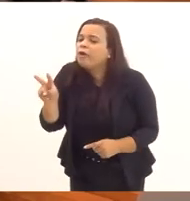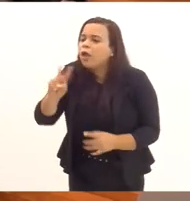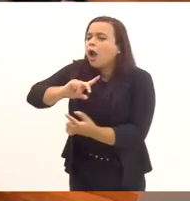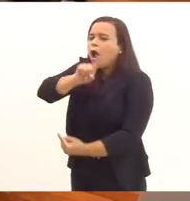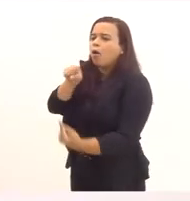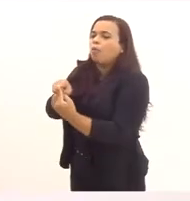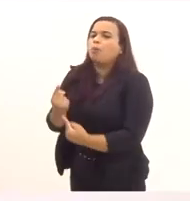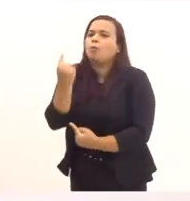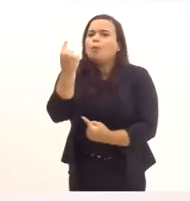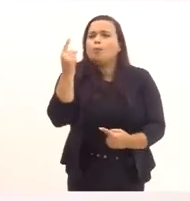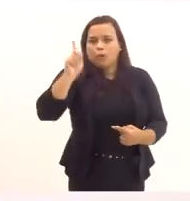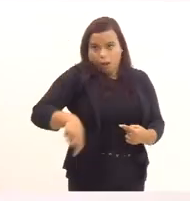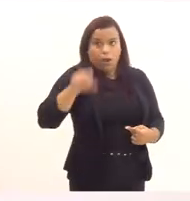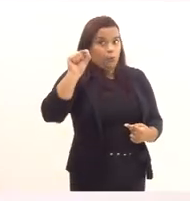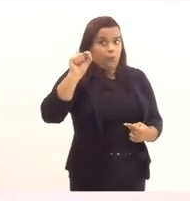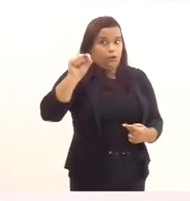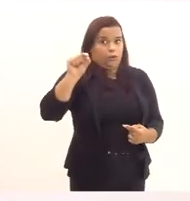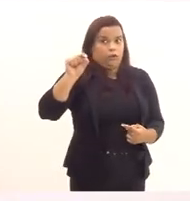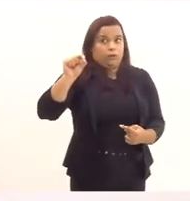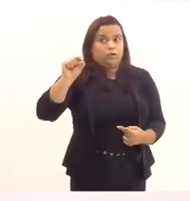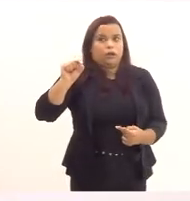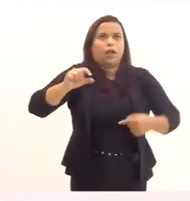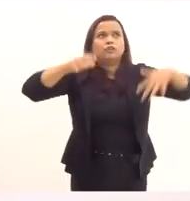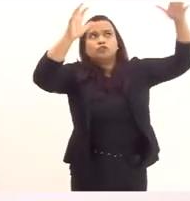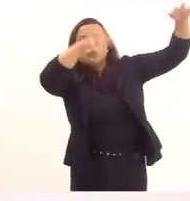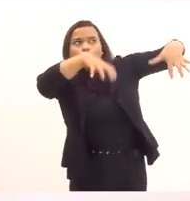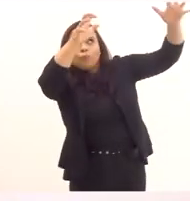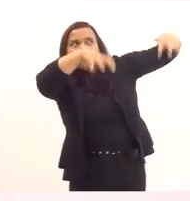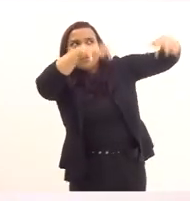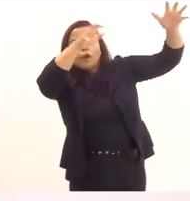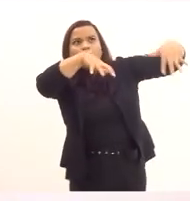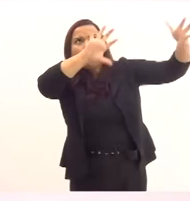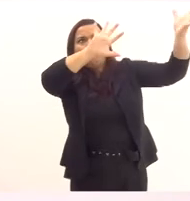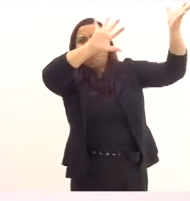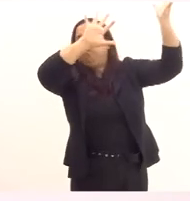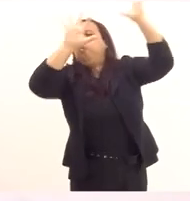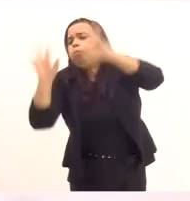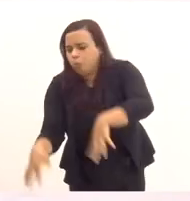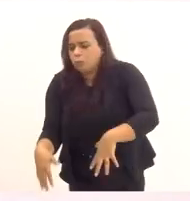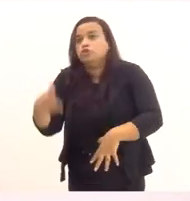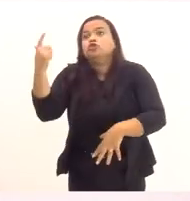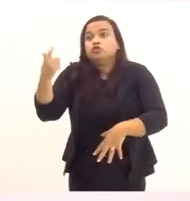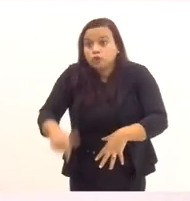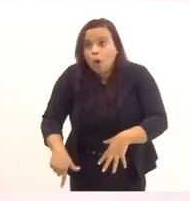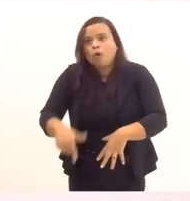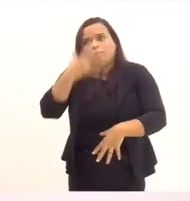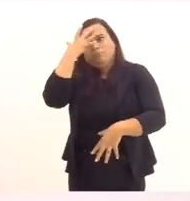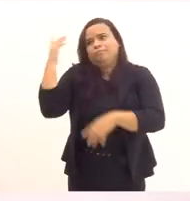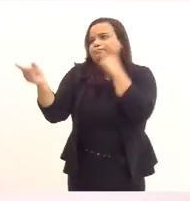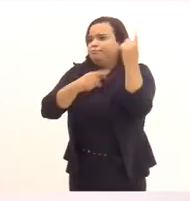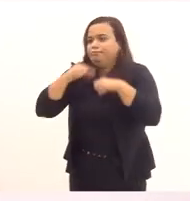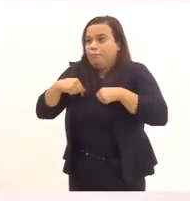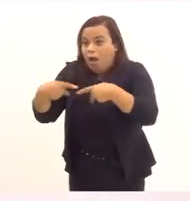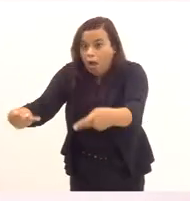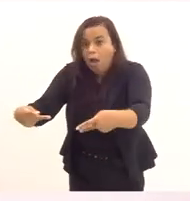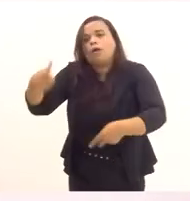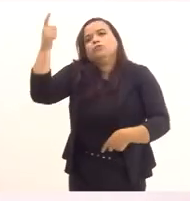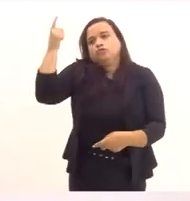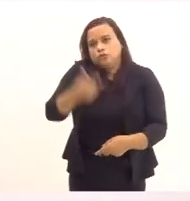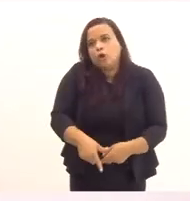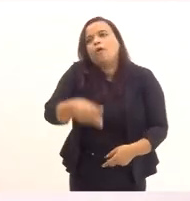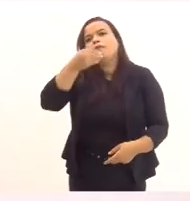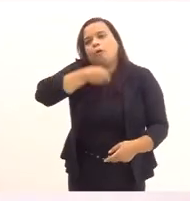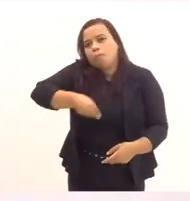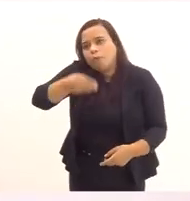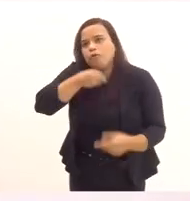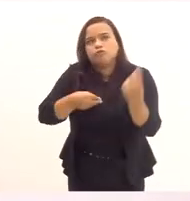é Tecnicamente falando é que tem que chover e cair novamente em cima de pessoas porque eles vão ter a oportunidade novamente de colocar